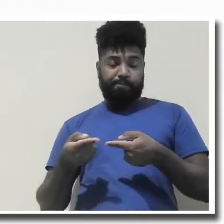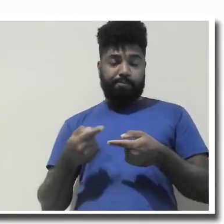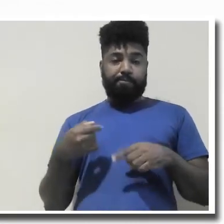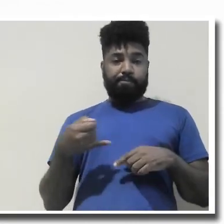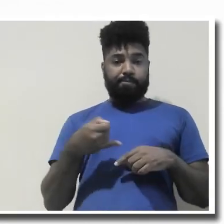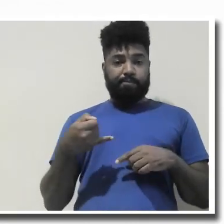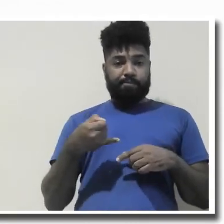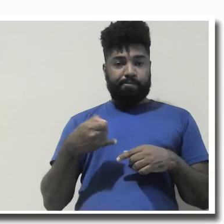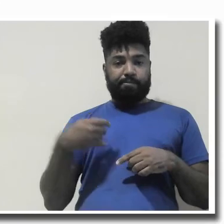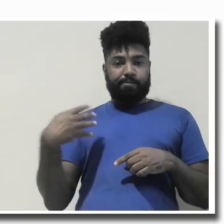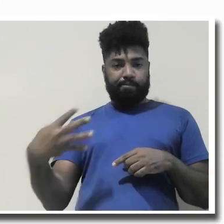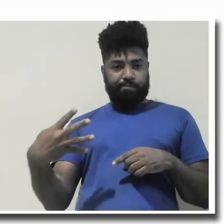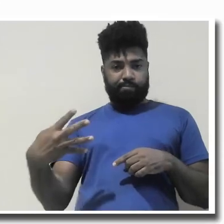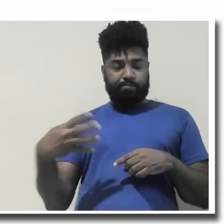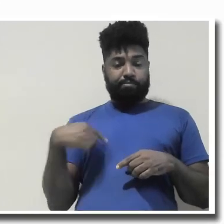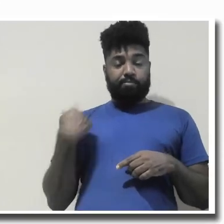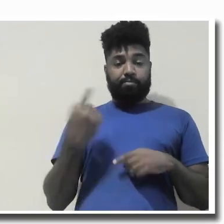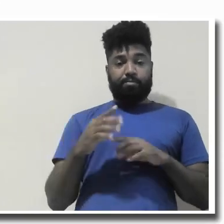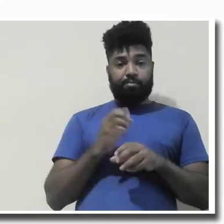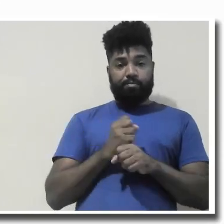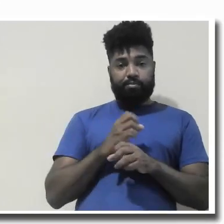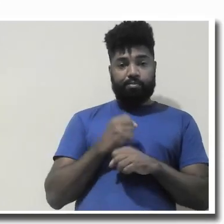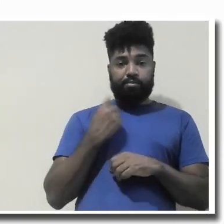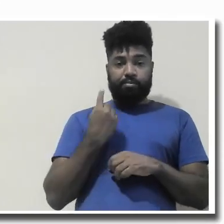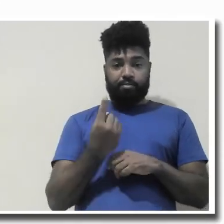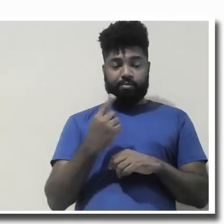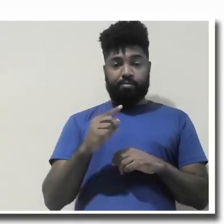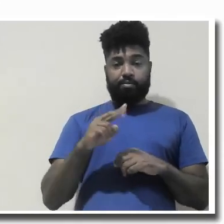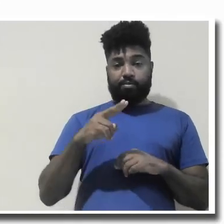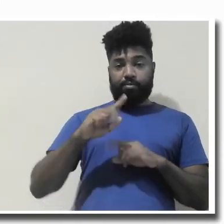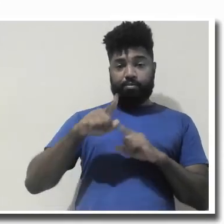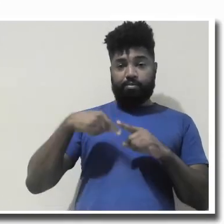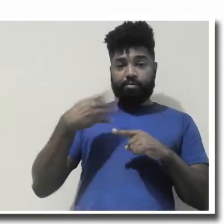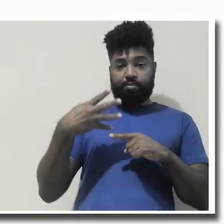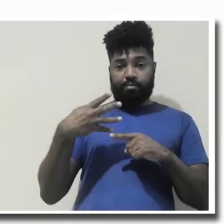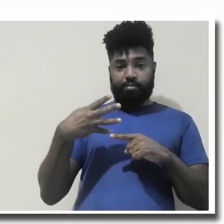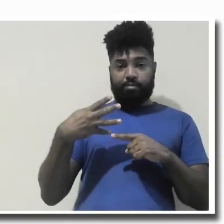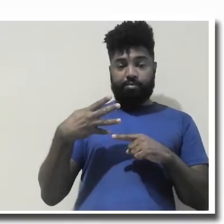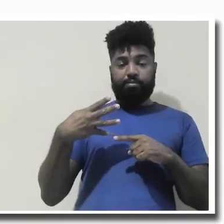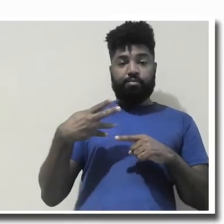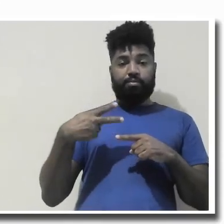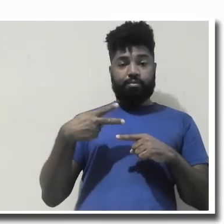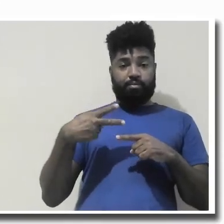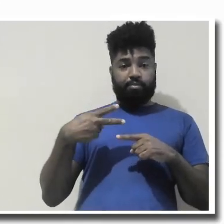subtrair 4 e somar 1. Então, 2 ao quadrado, 4.